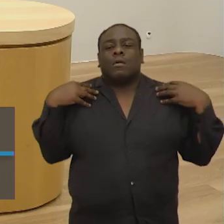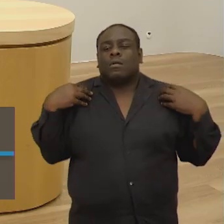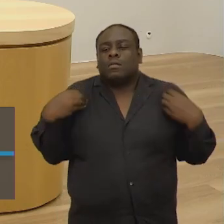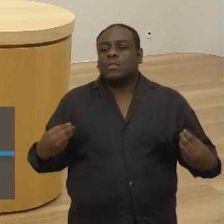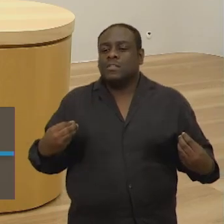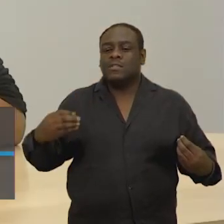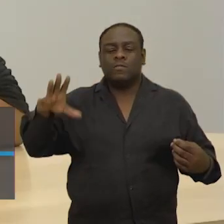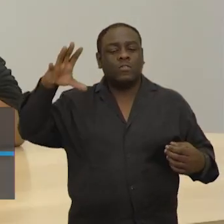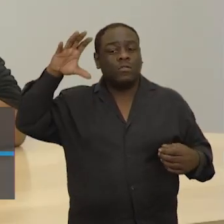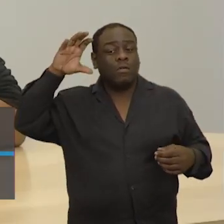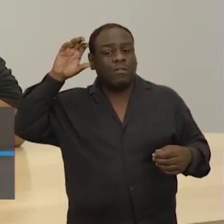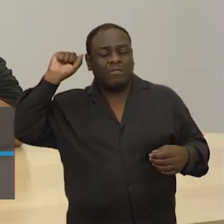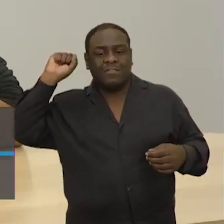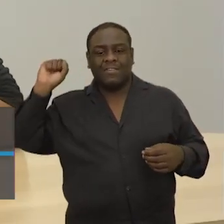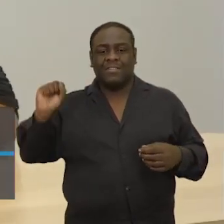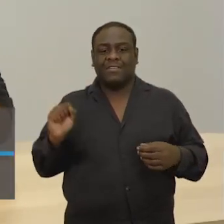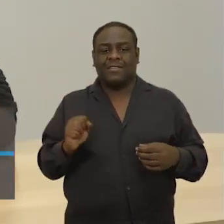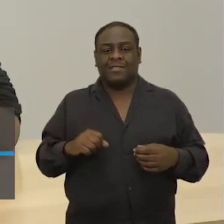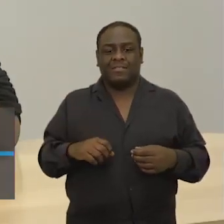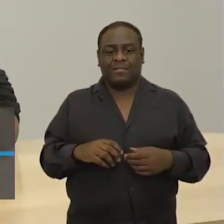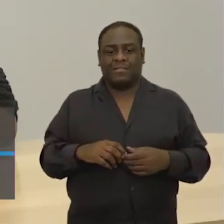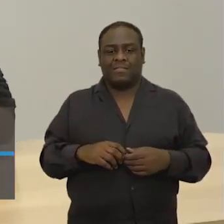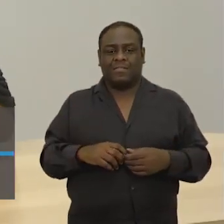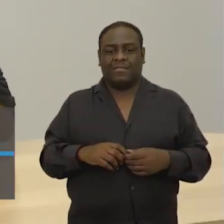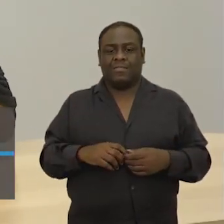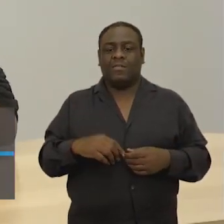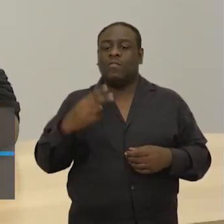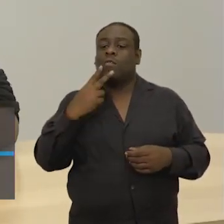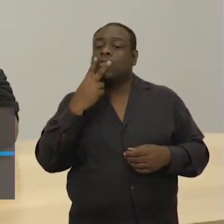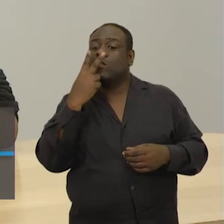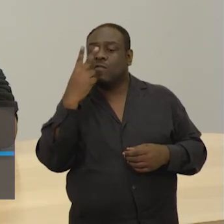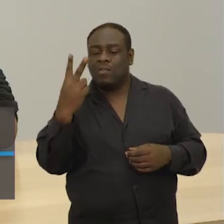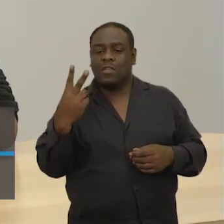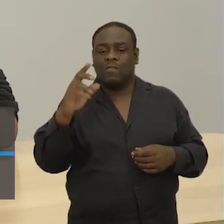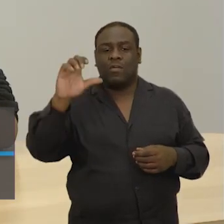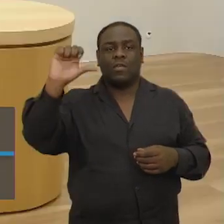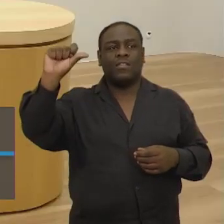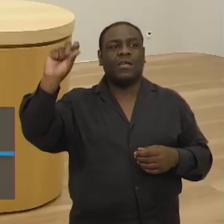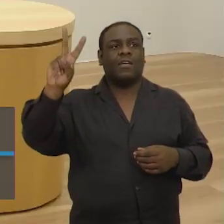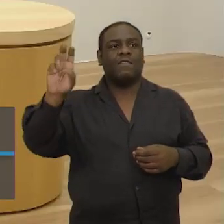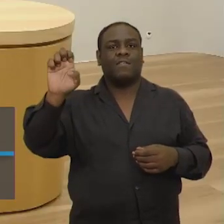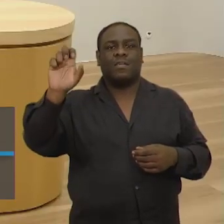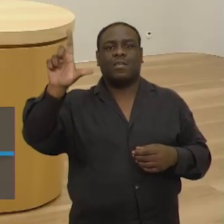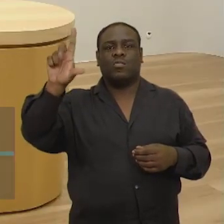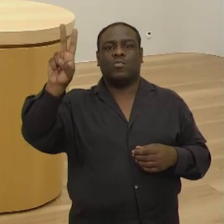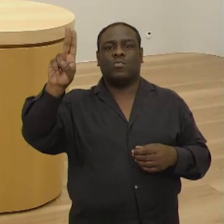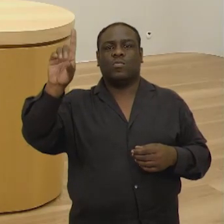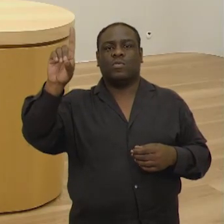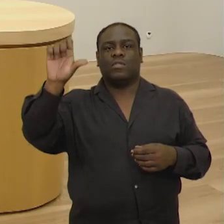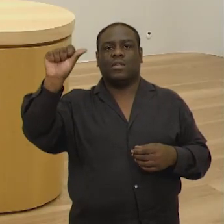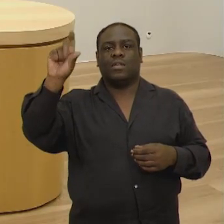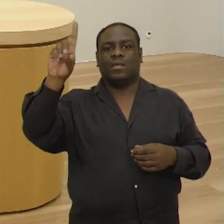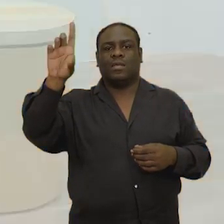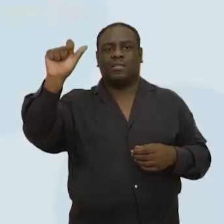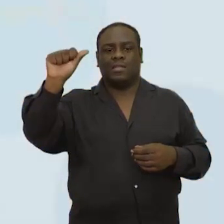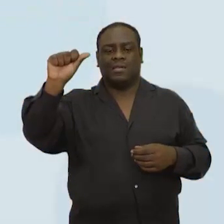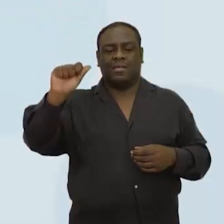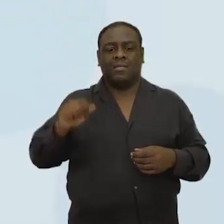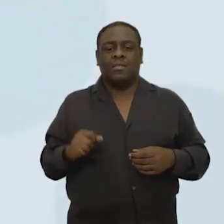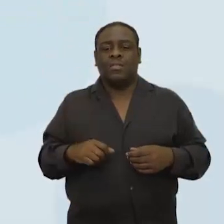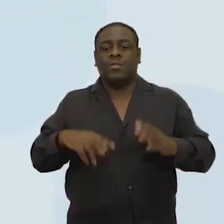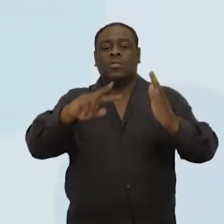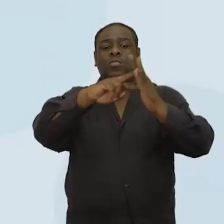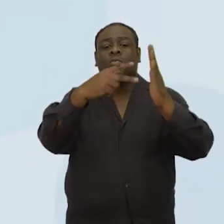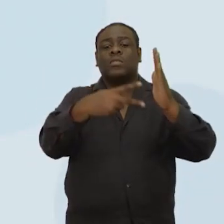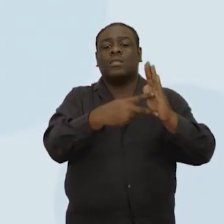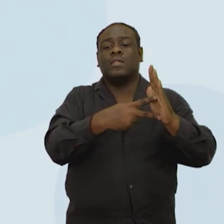estão muito participativos hoje, estou gostando. Lá. Vamos ouvir a voz aveludada? Vamos ouvir ou não? Vamos ouvir, vai. Temos aqui, ó, o que diz